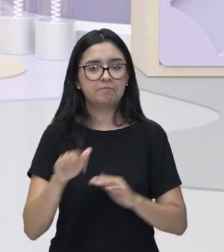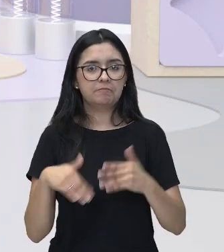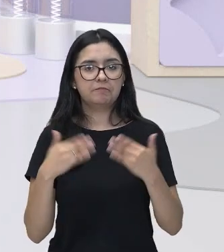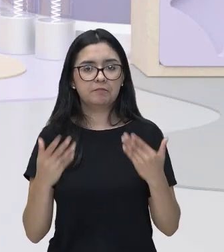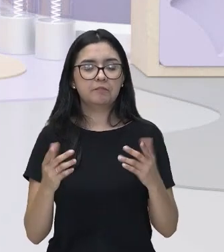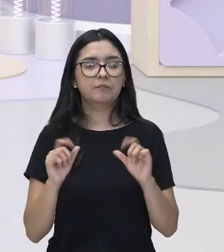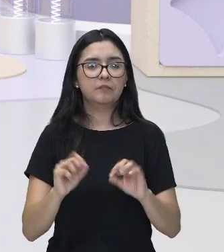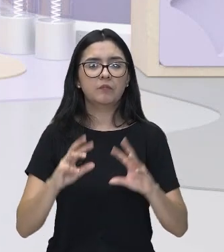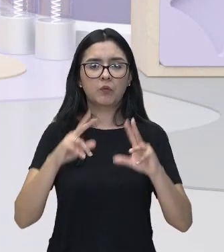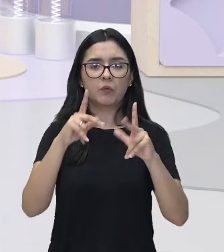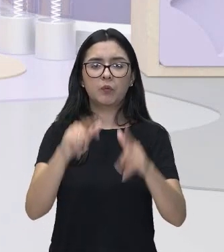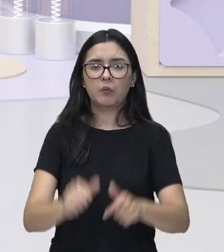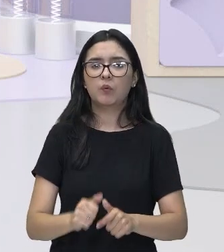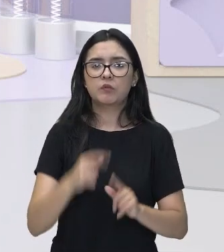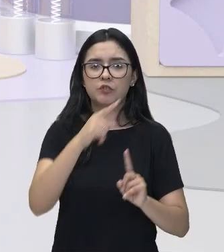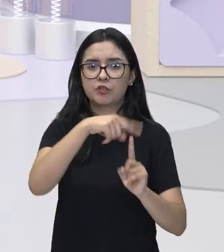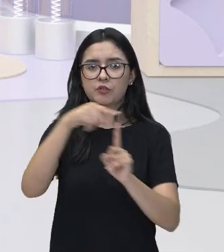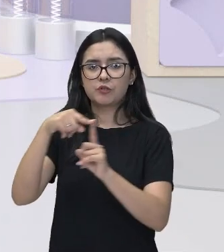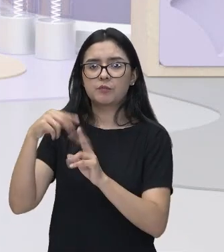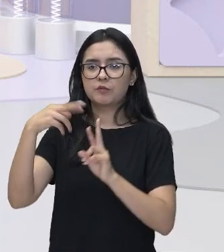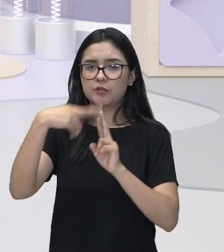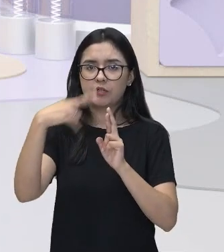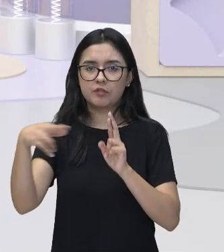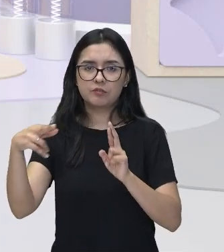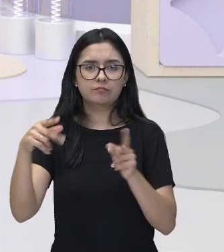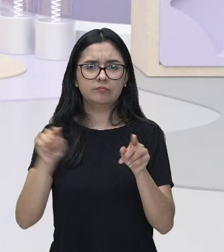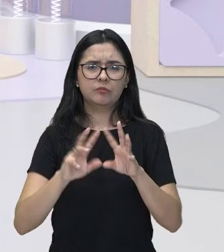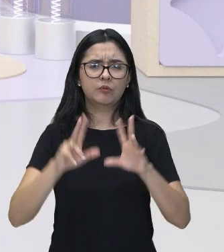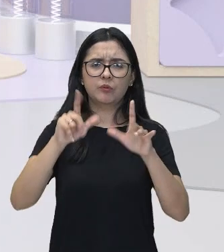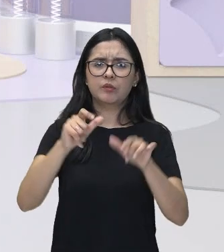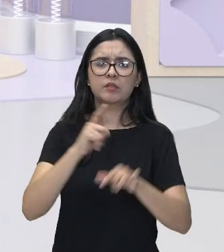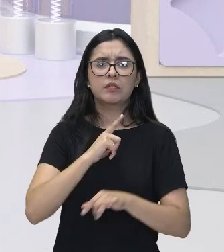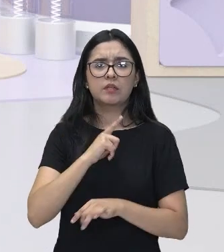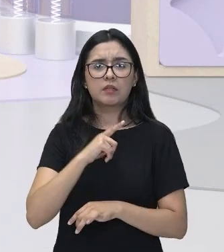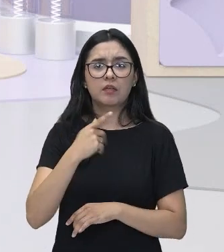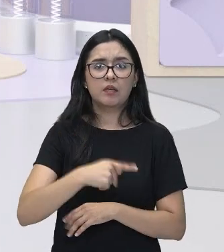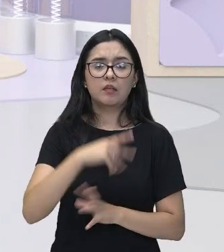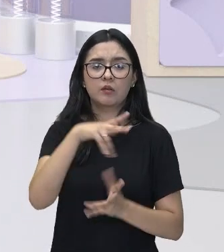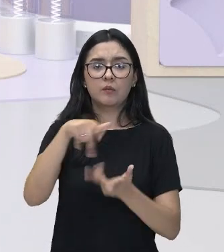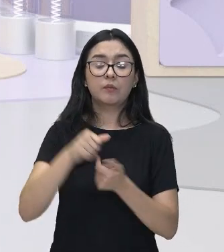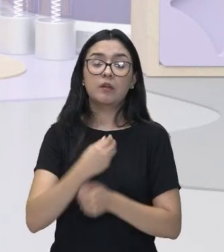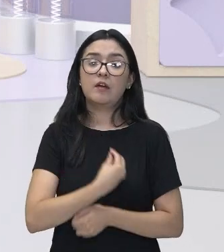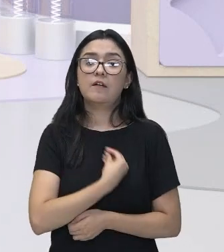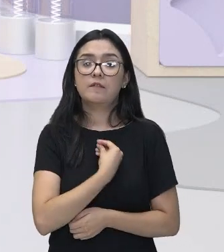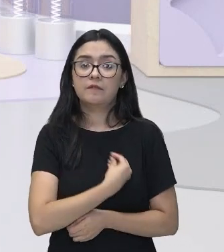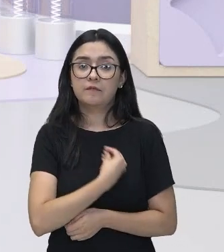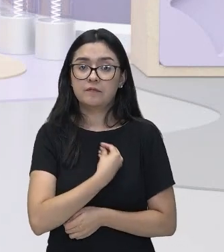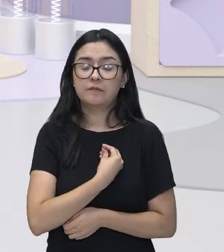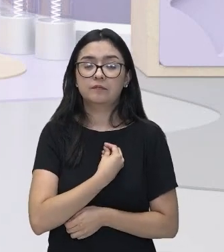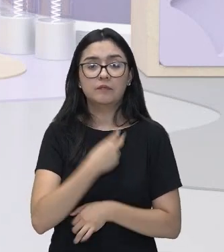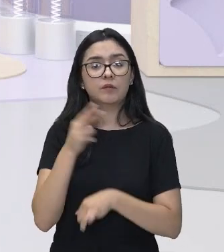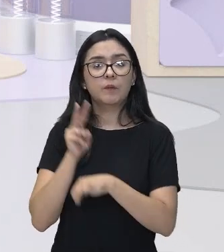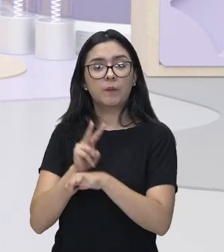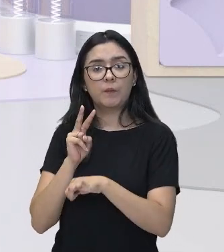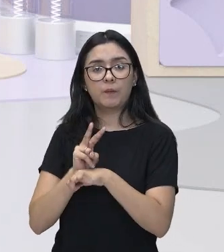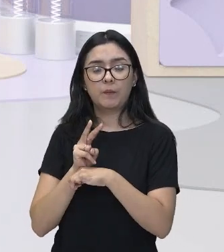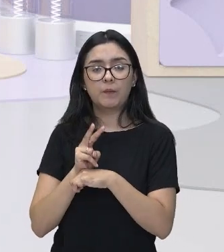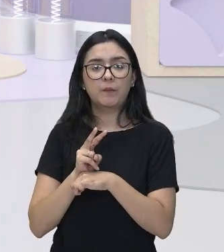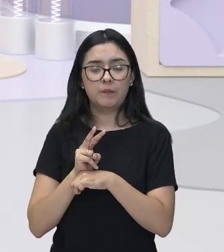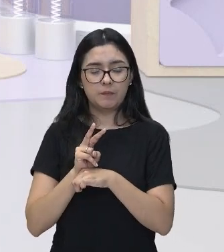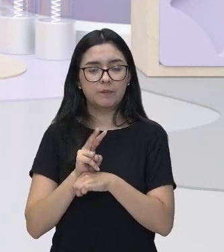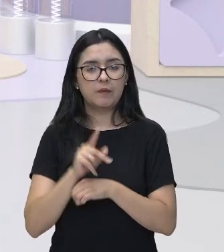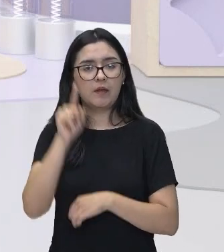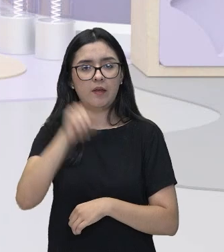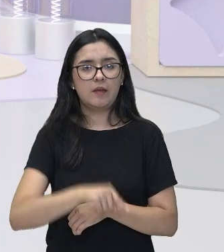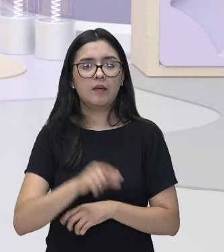para todas essas religiões e tantas outras que existem no mundo, a vida e a sua preservação